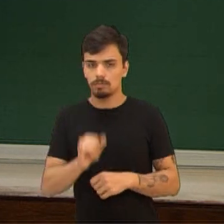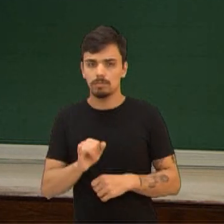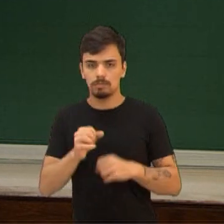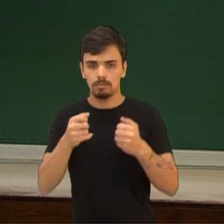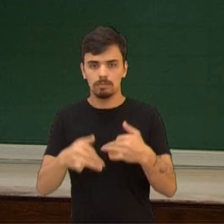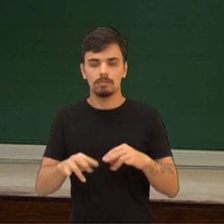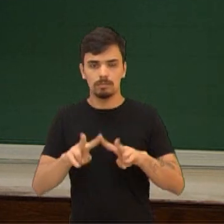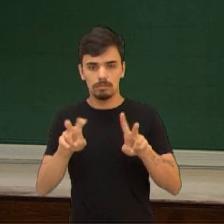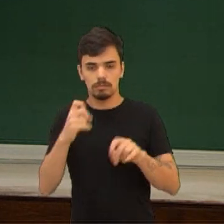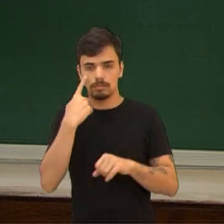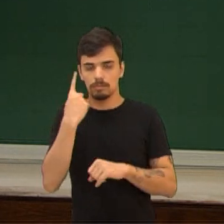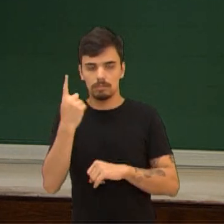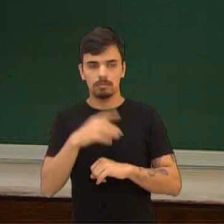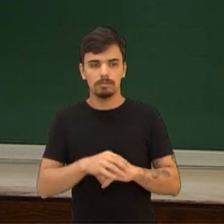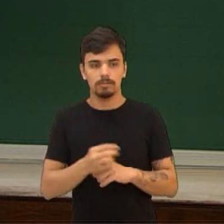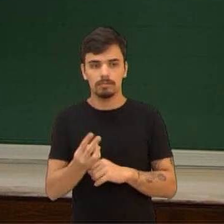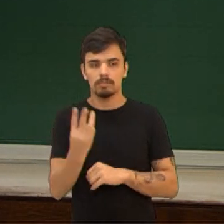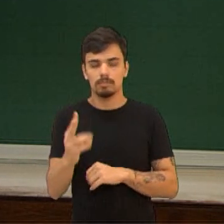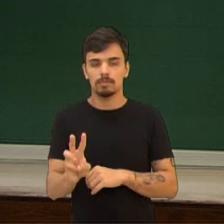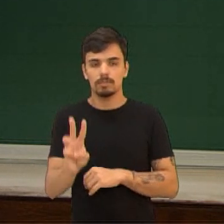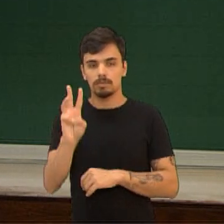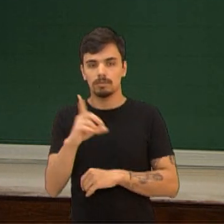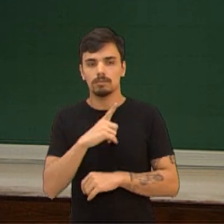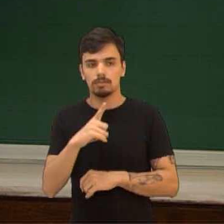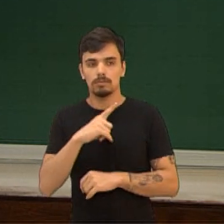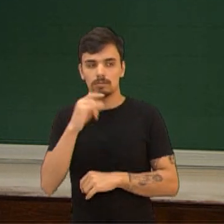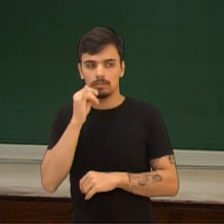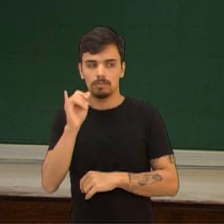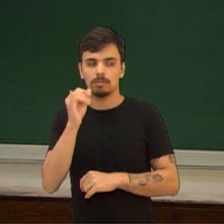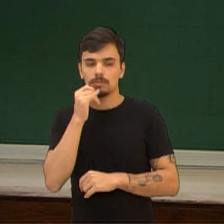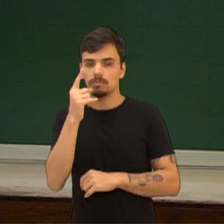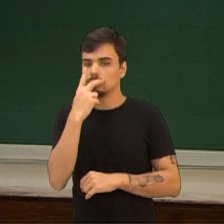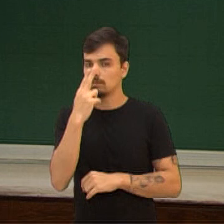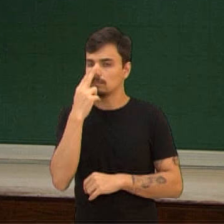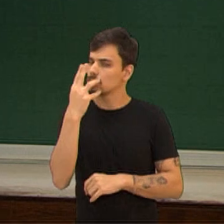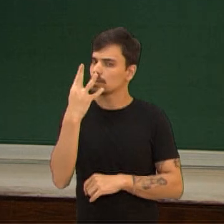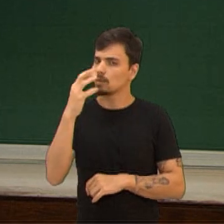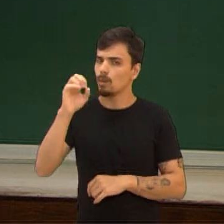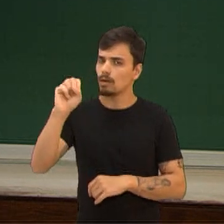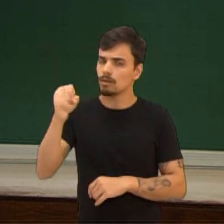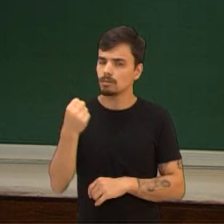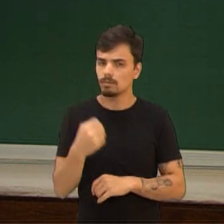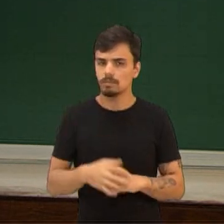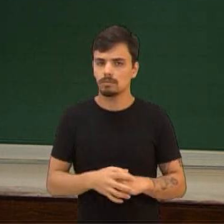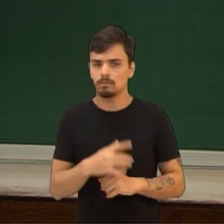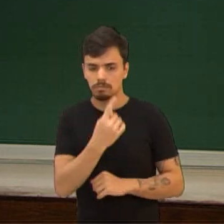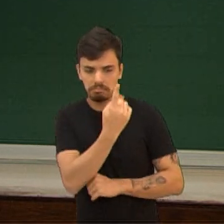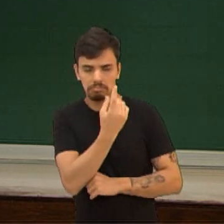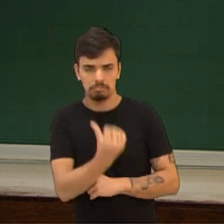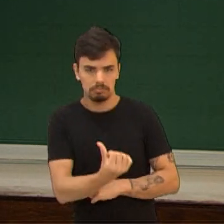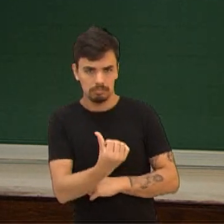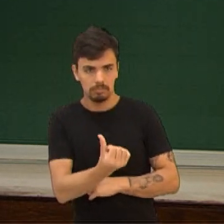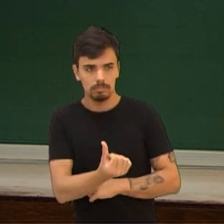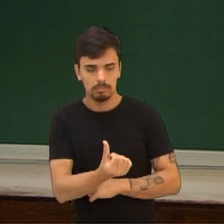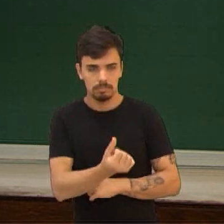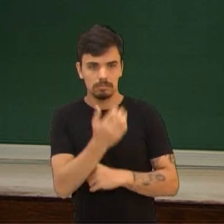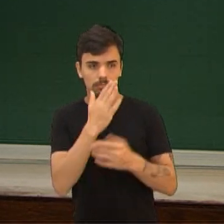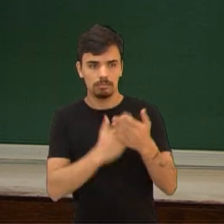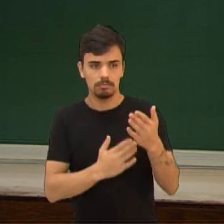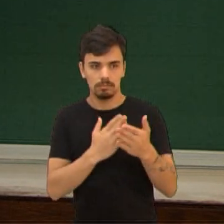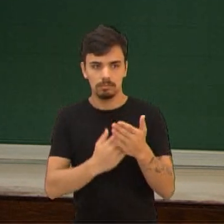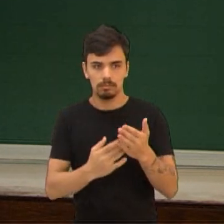para 3 volts, a energia vai ser 48, né? 16, que é metade de